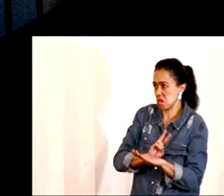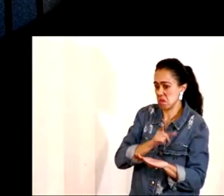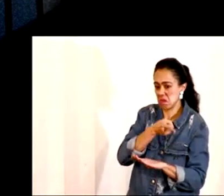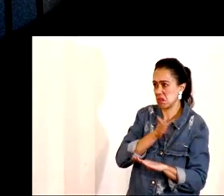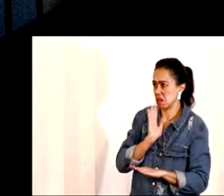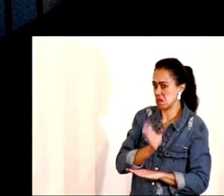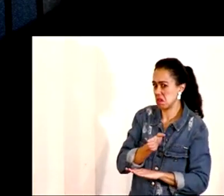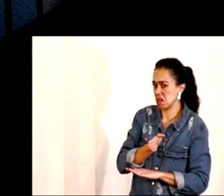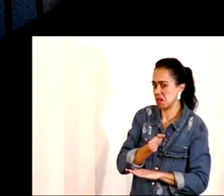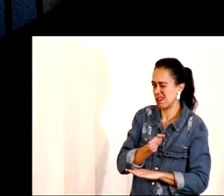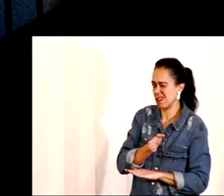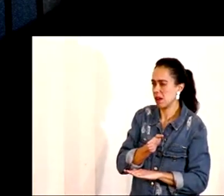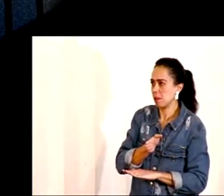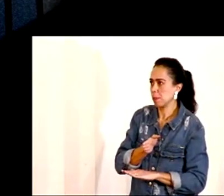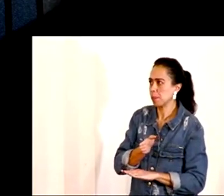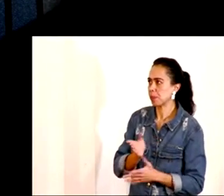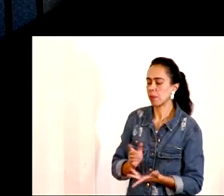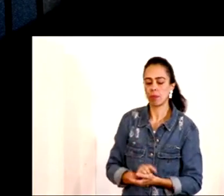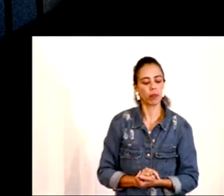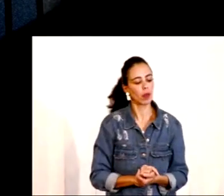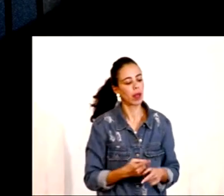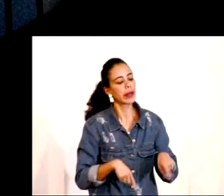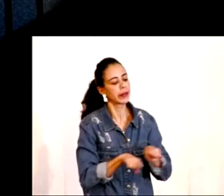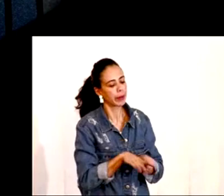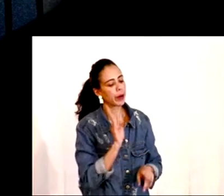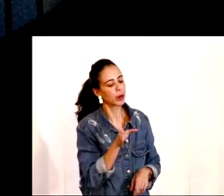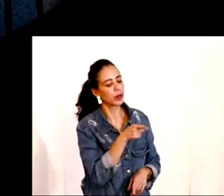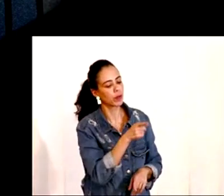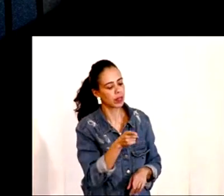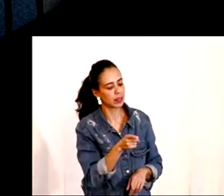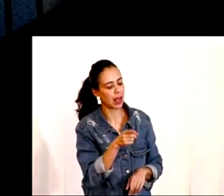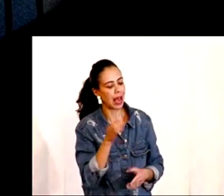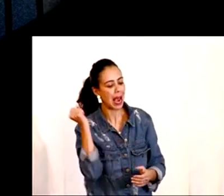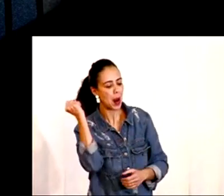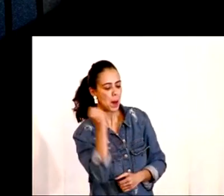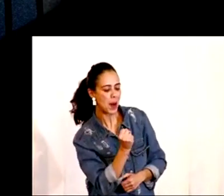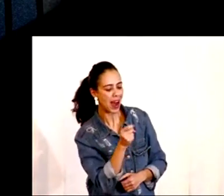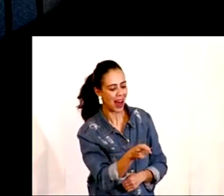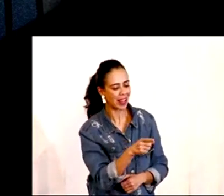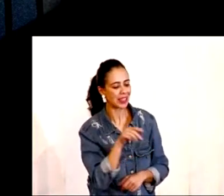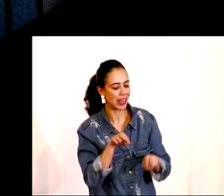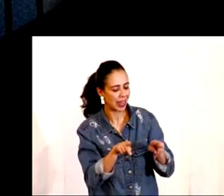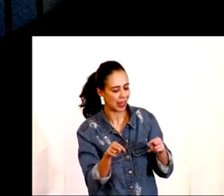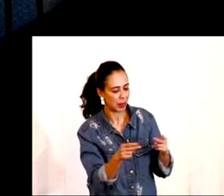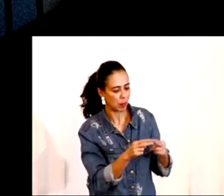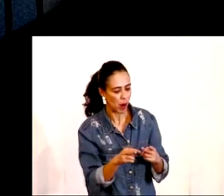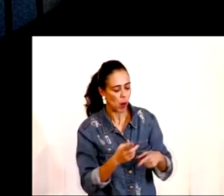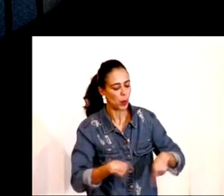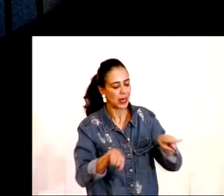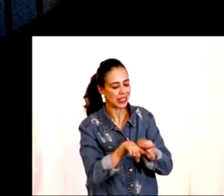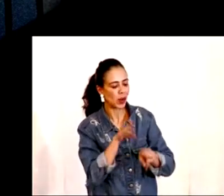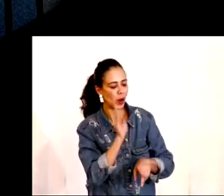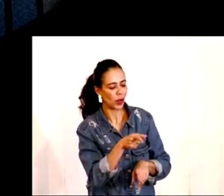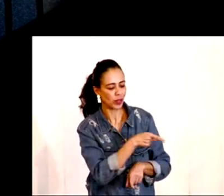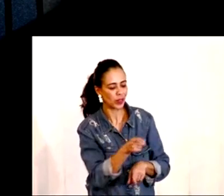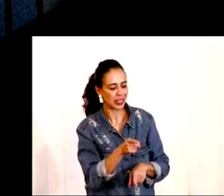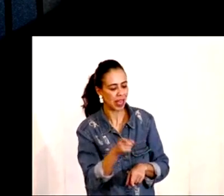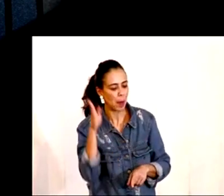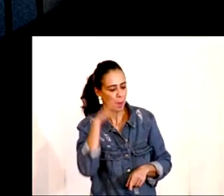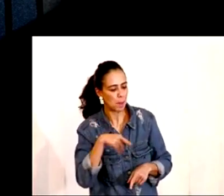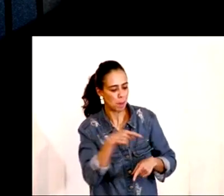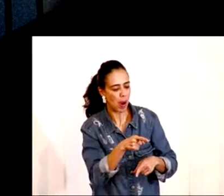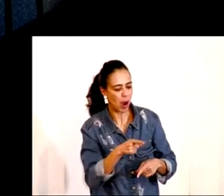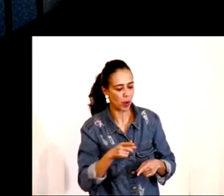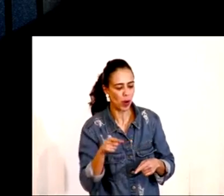mãos o sangue do teu irmão. Quando lavrares o solo, não te dará ele a sua força. Serás fugitivo